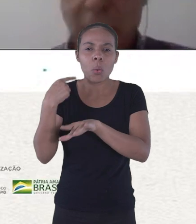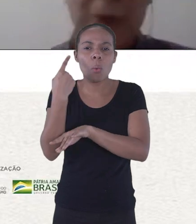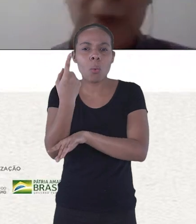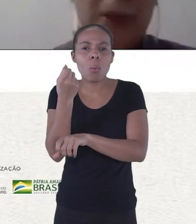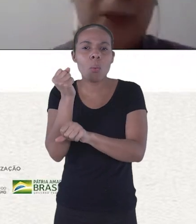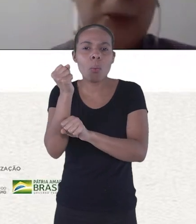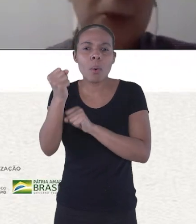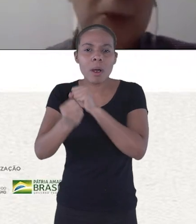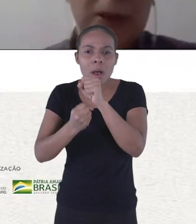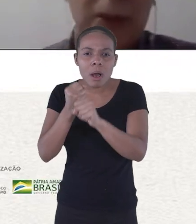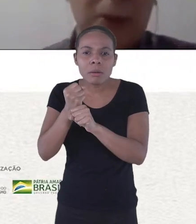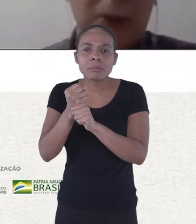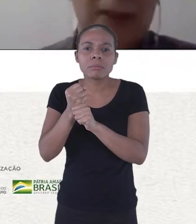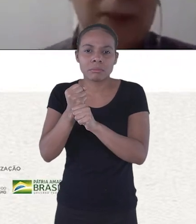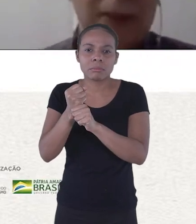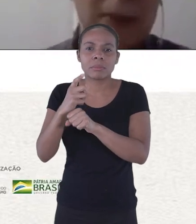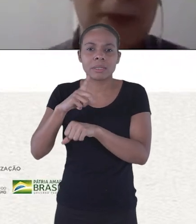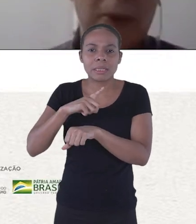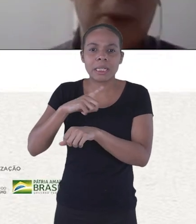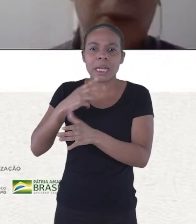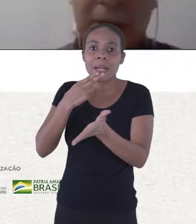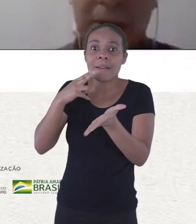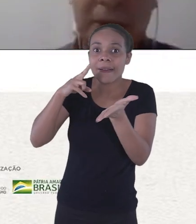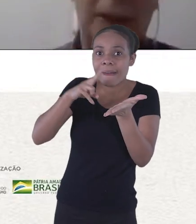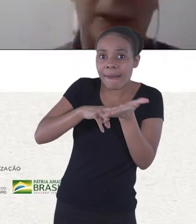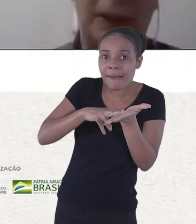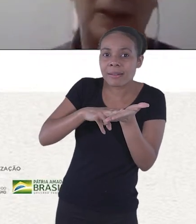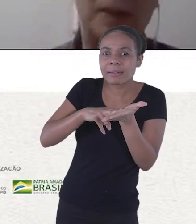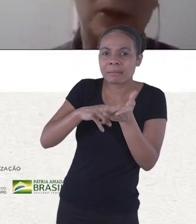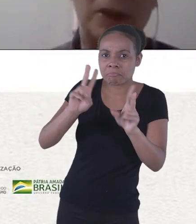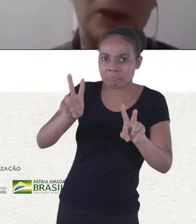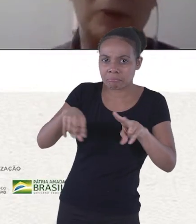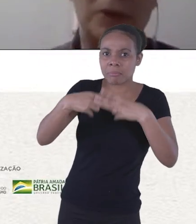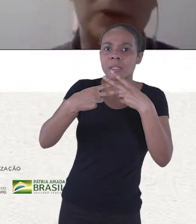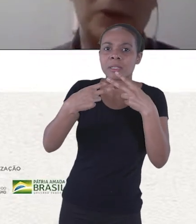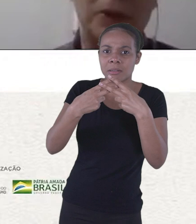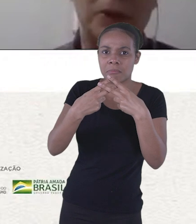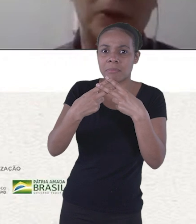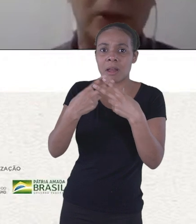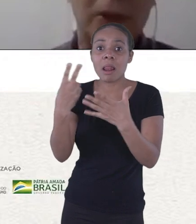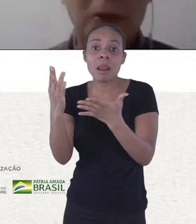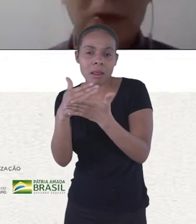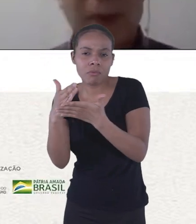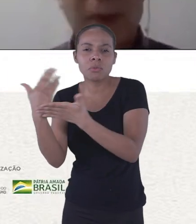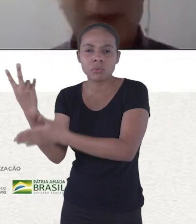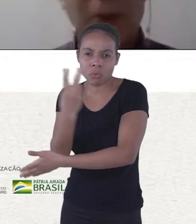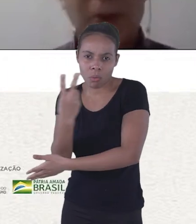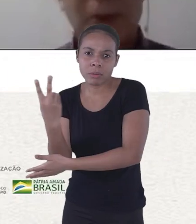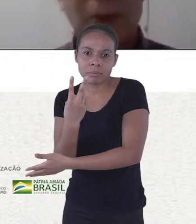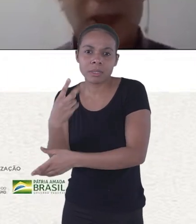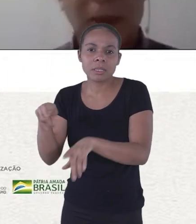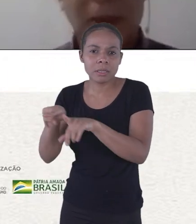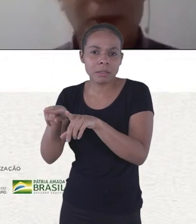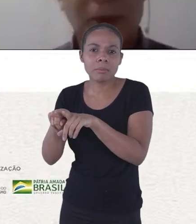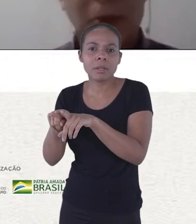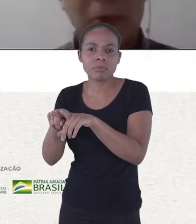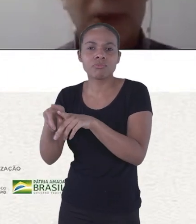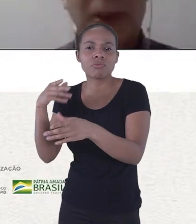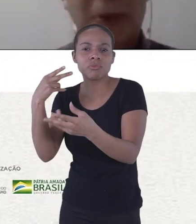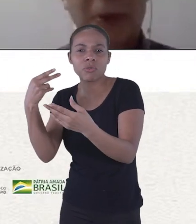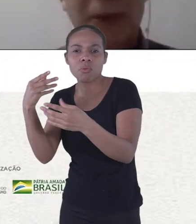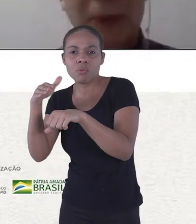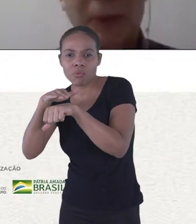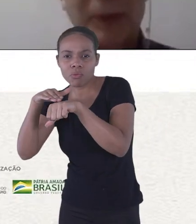tenho Fome de Deus e tenho Cartas da Prisão. E também um livro que fiz com Heródoto Barbeiro, que é um diálogo entre o budista